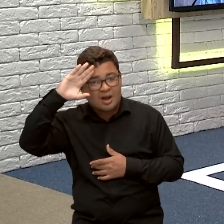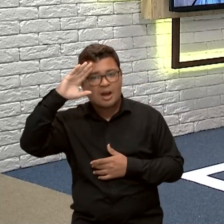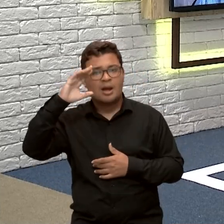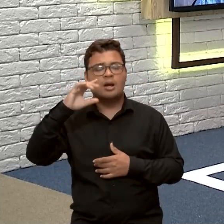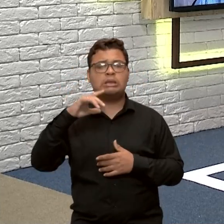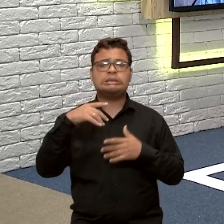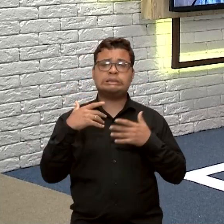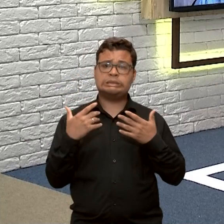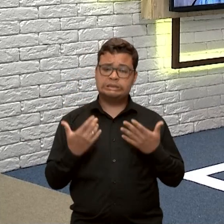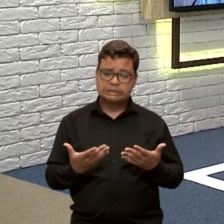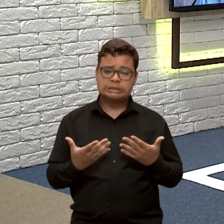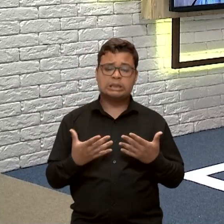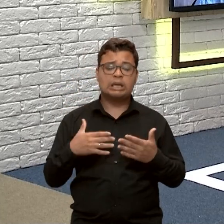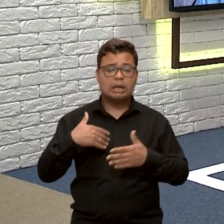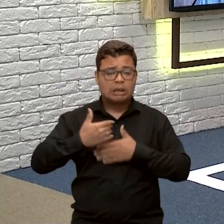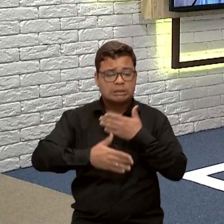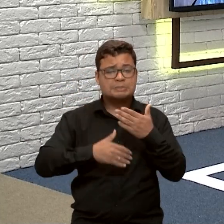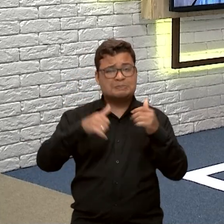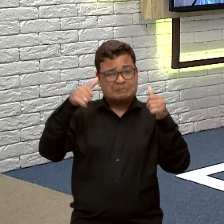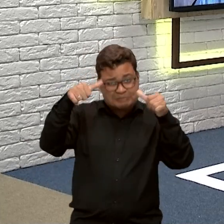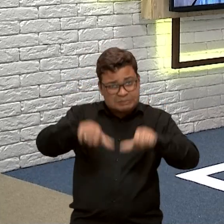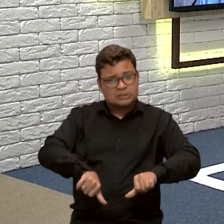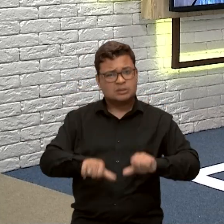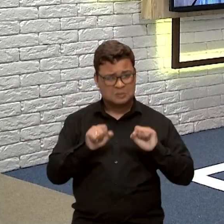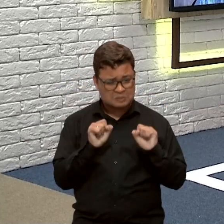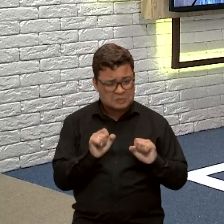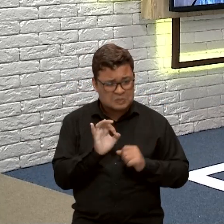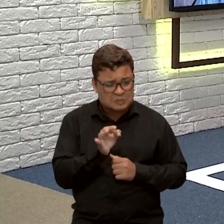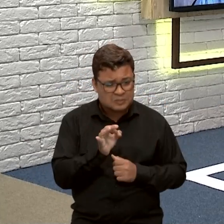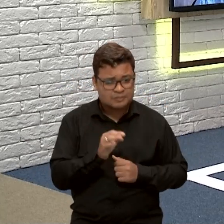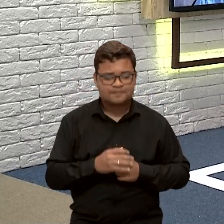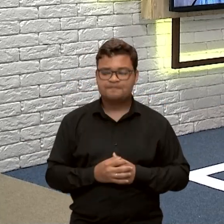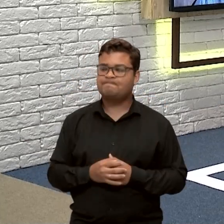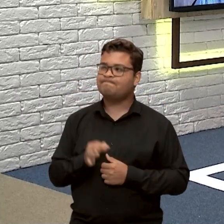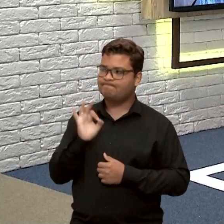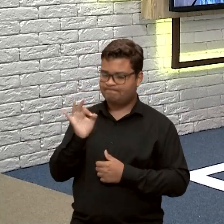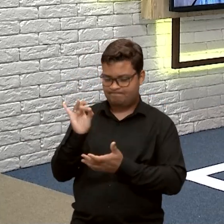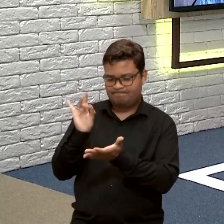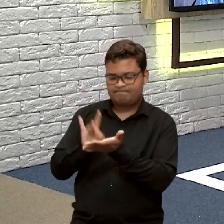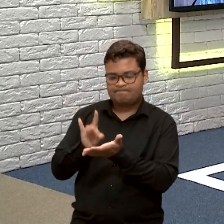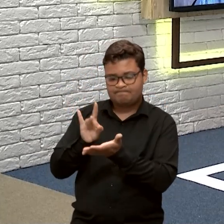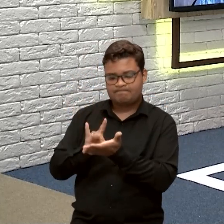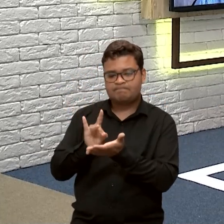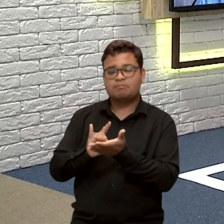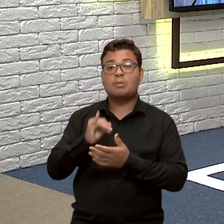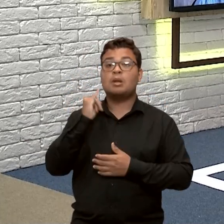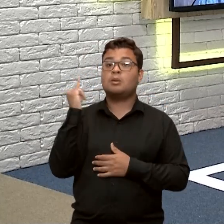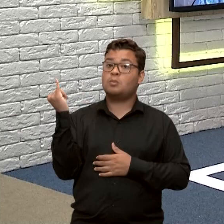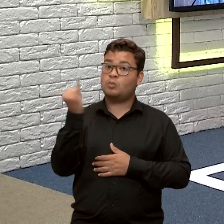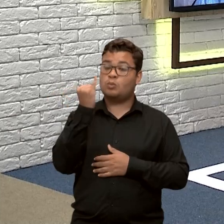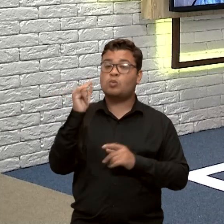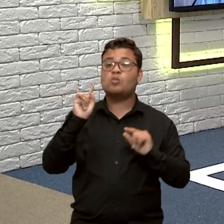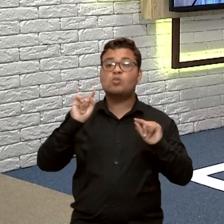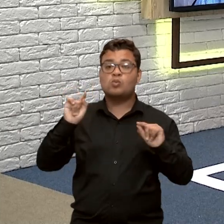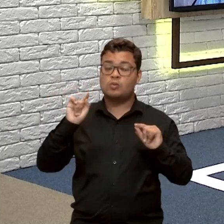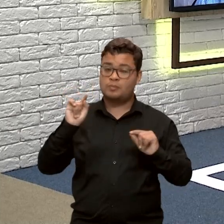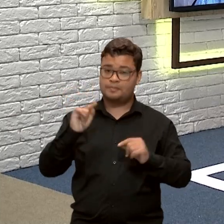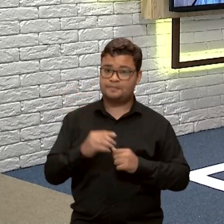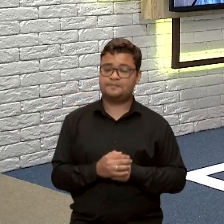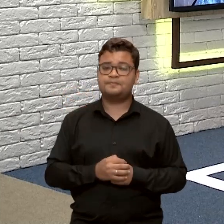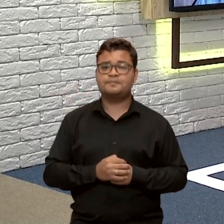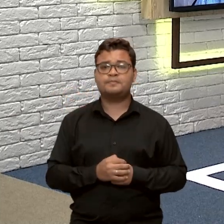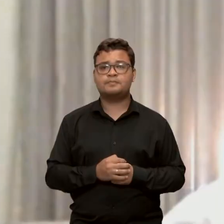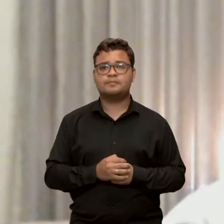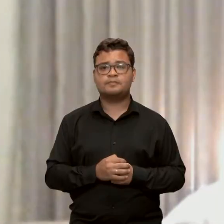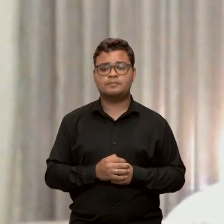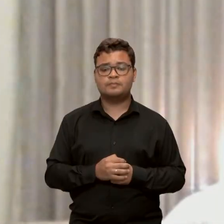vários sintomas, não sabe se é dengue ainda, não sabe se é Covid, não fez exames, mas muitas vezes acaba se automedicando para uma dor, para uma febre.